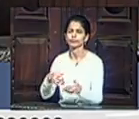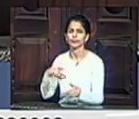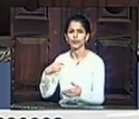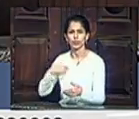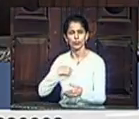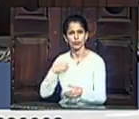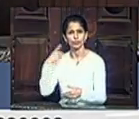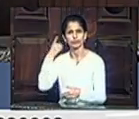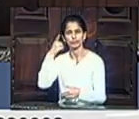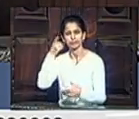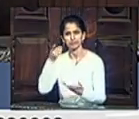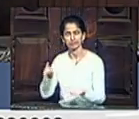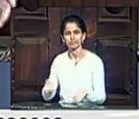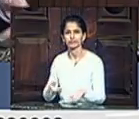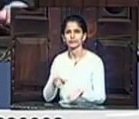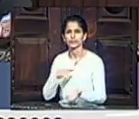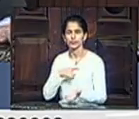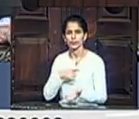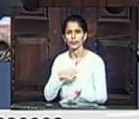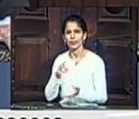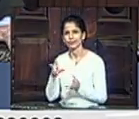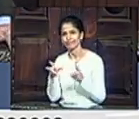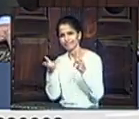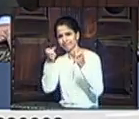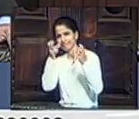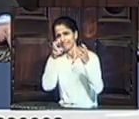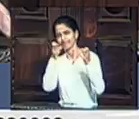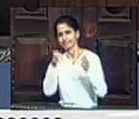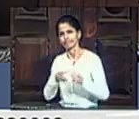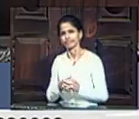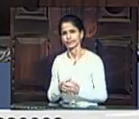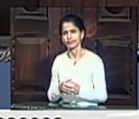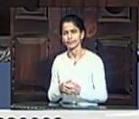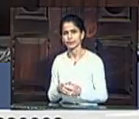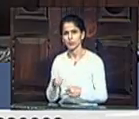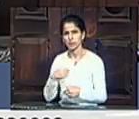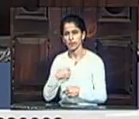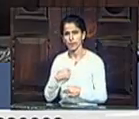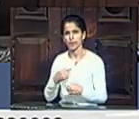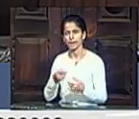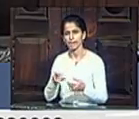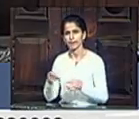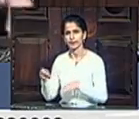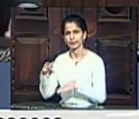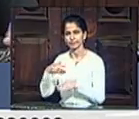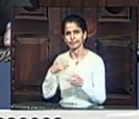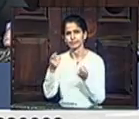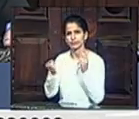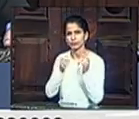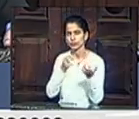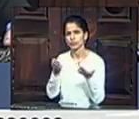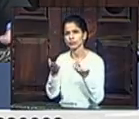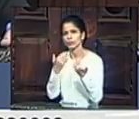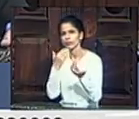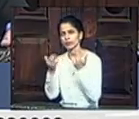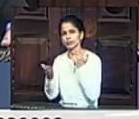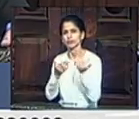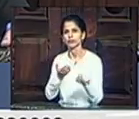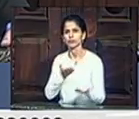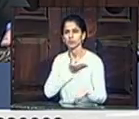parlamentar, posso observar. E eu venho aqui conversando com diversos